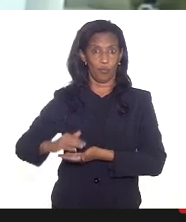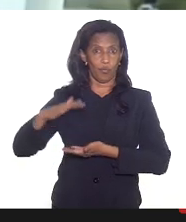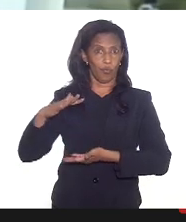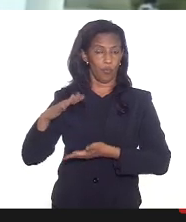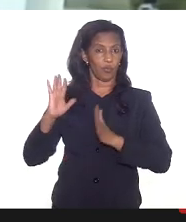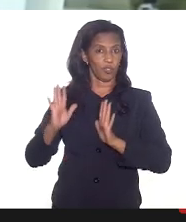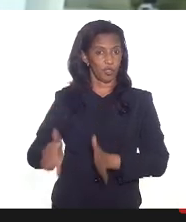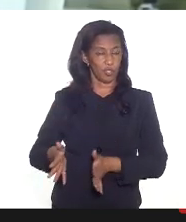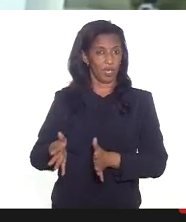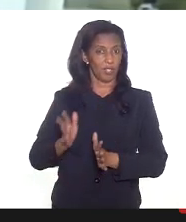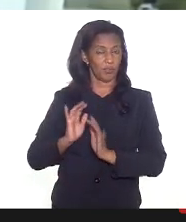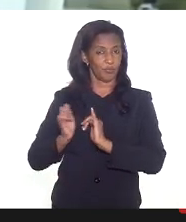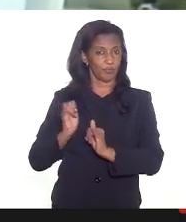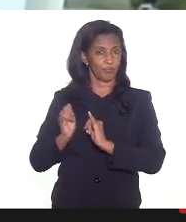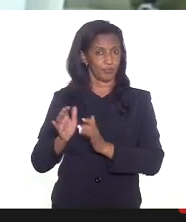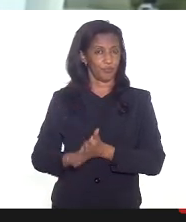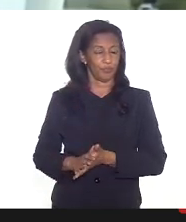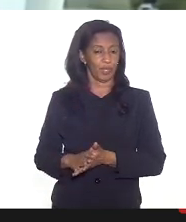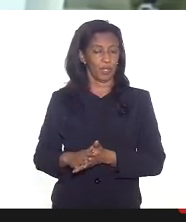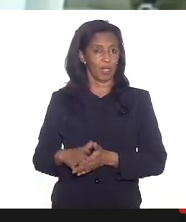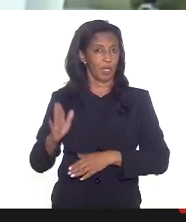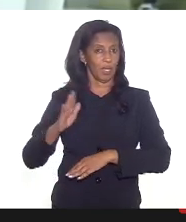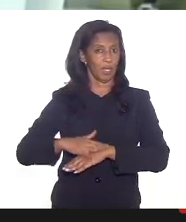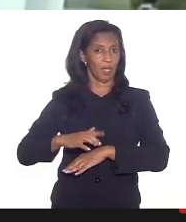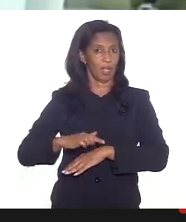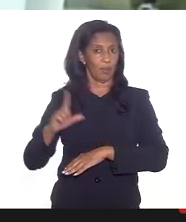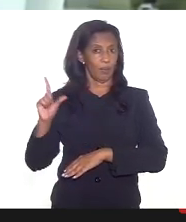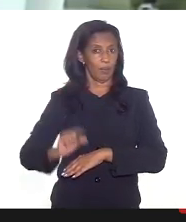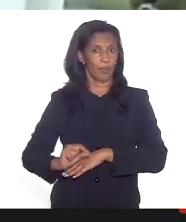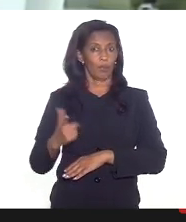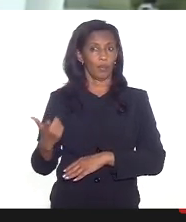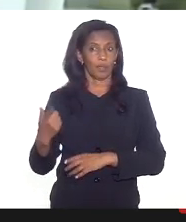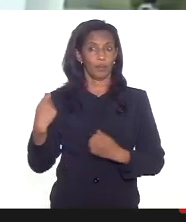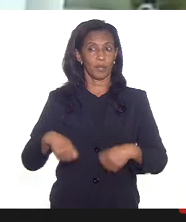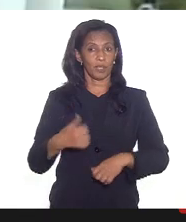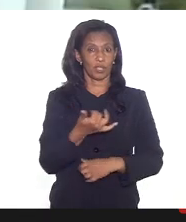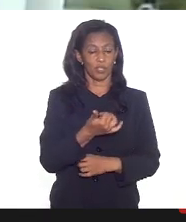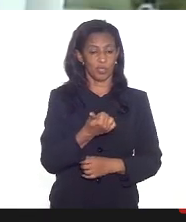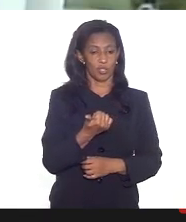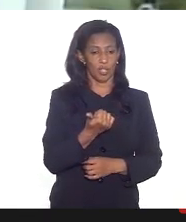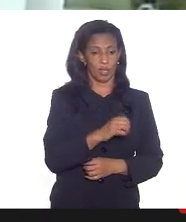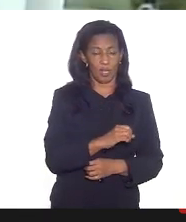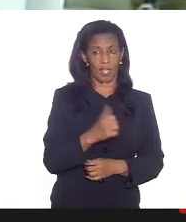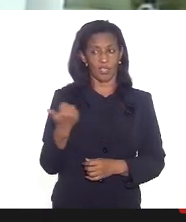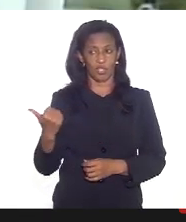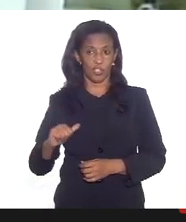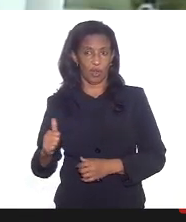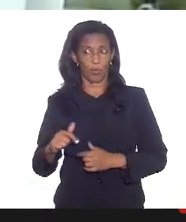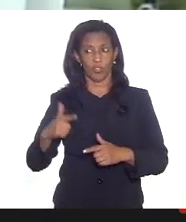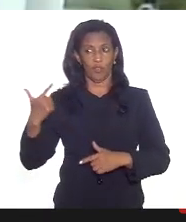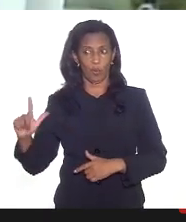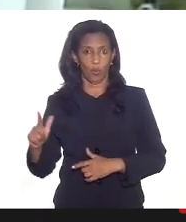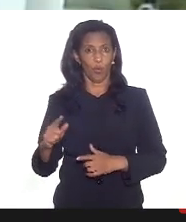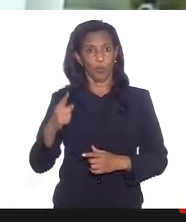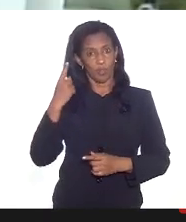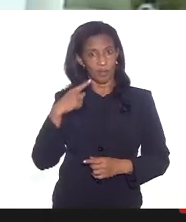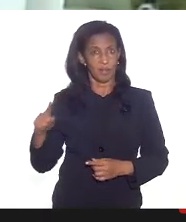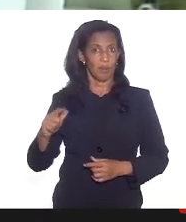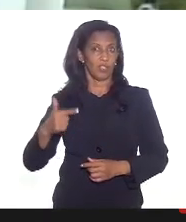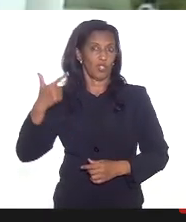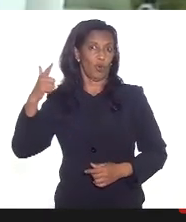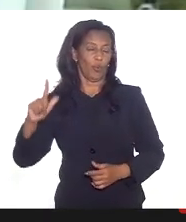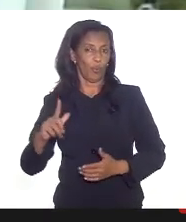grande de modificações em tão pouco tempo a gente deliberação do dia dez que no dia onze já vai outro e agora semana